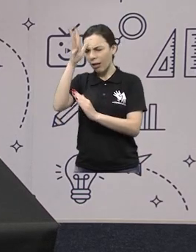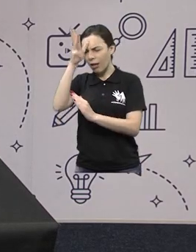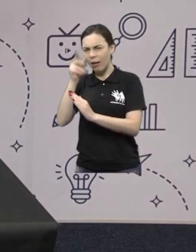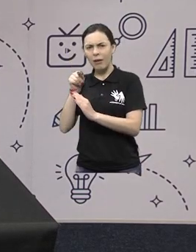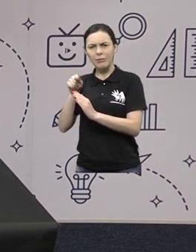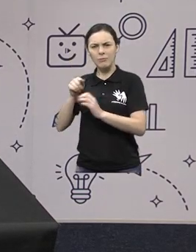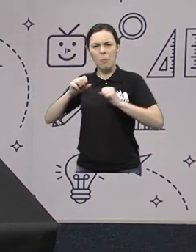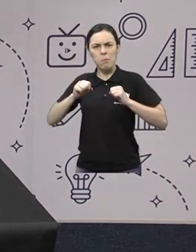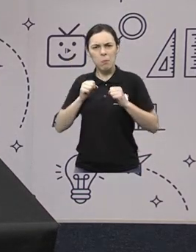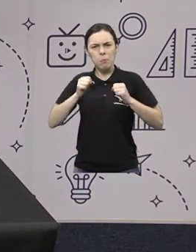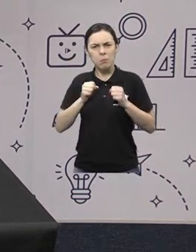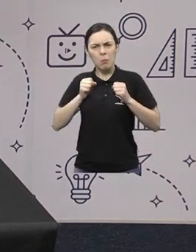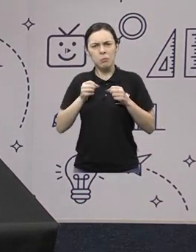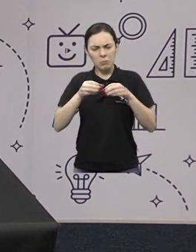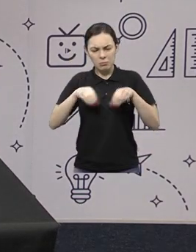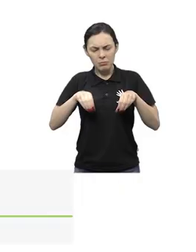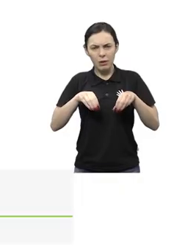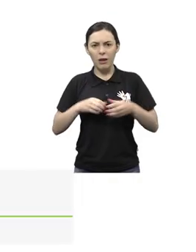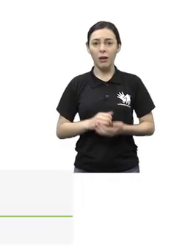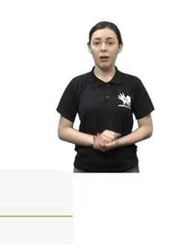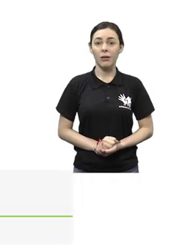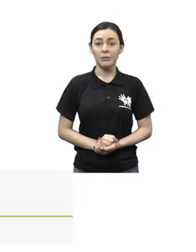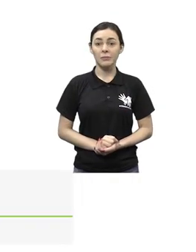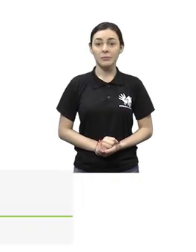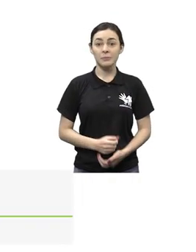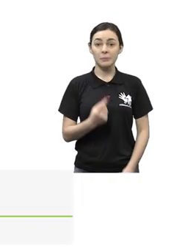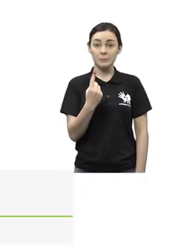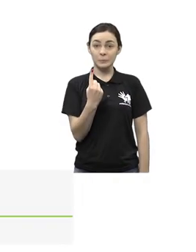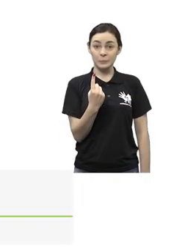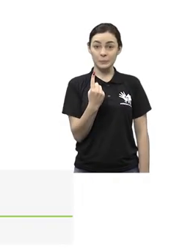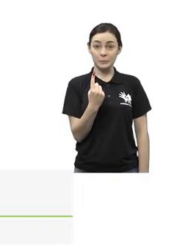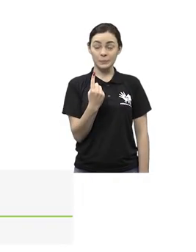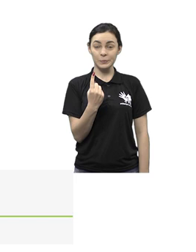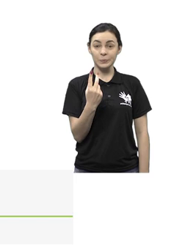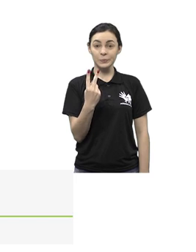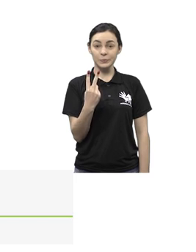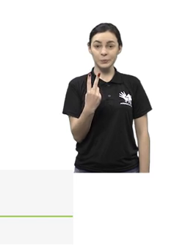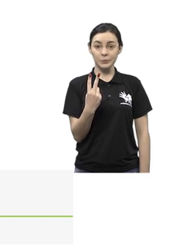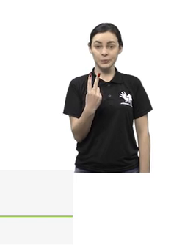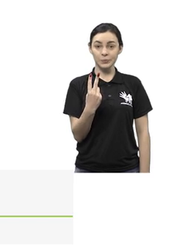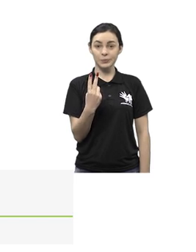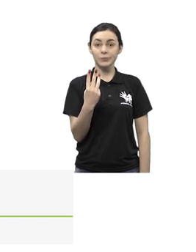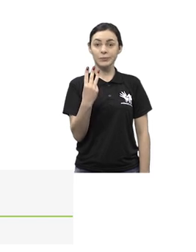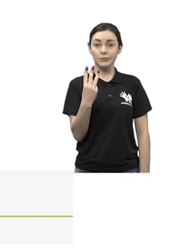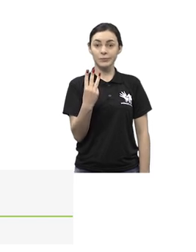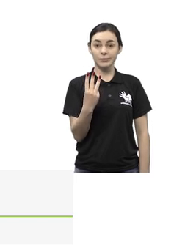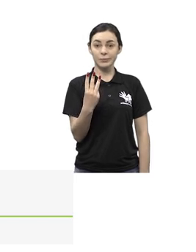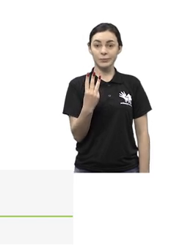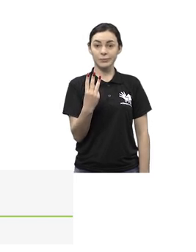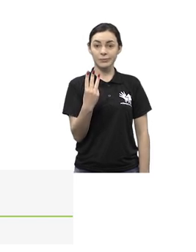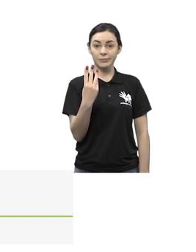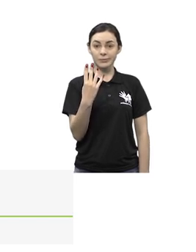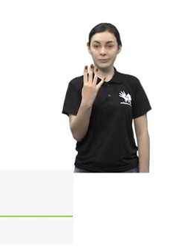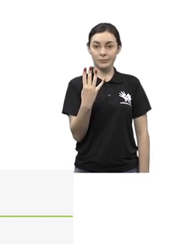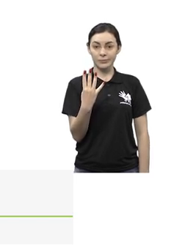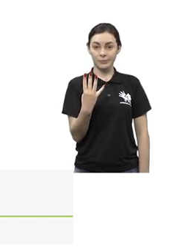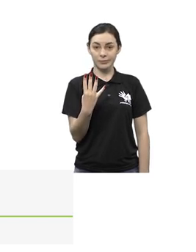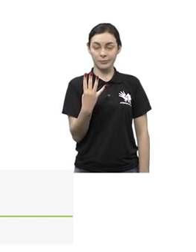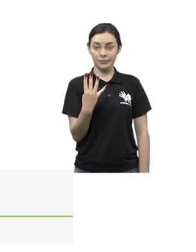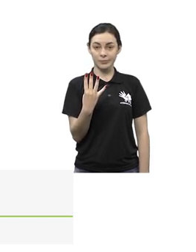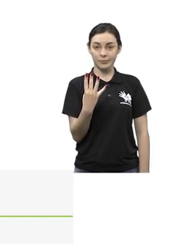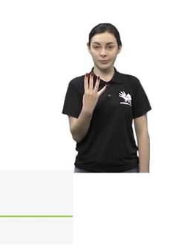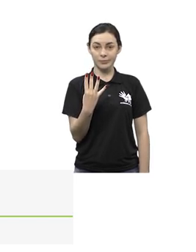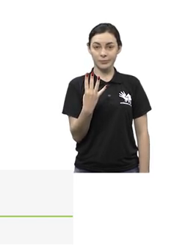botou? Vamos ver? Vamos lá. Um, dois,